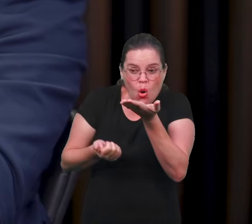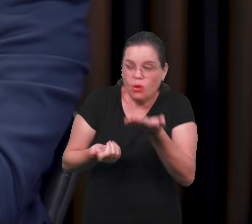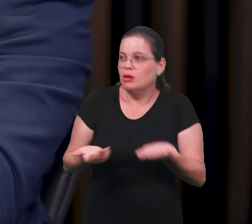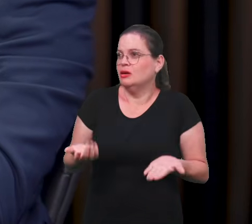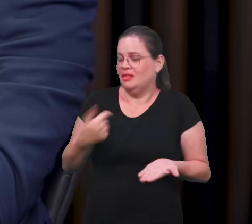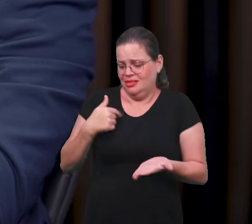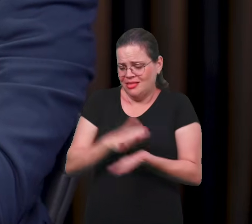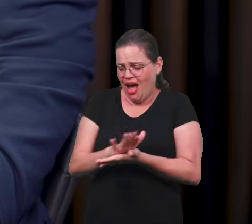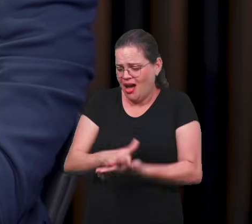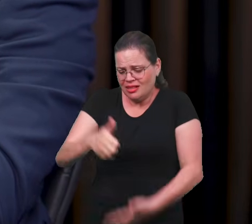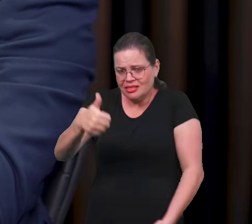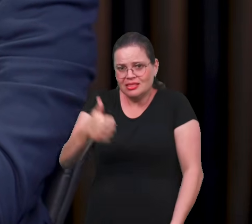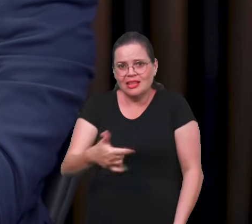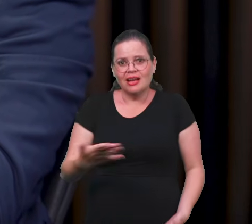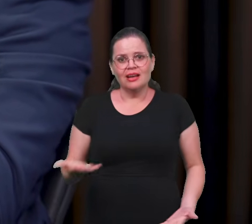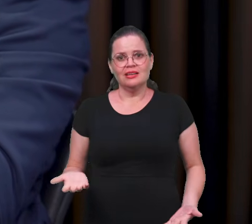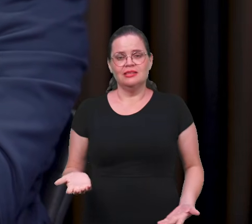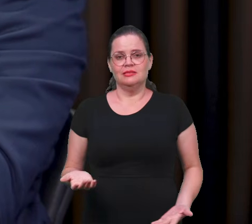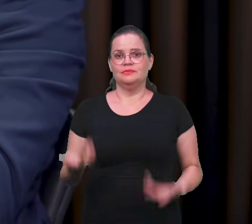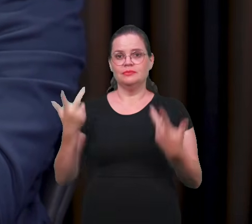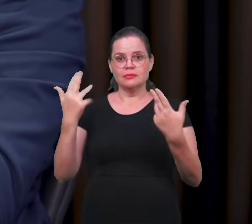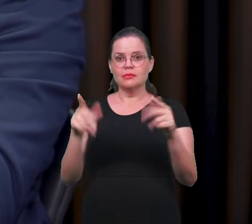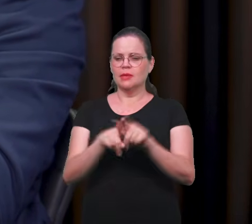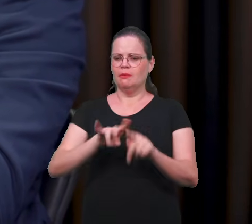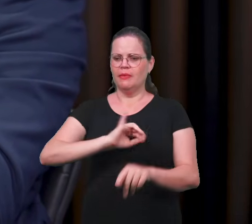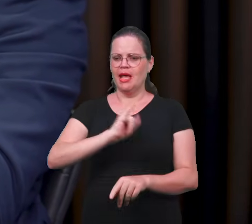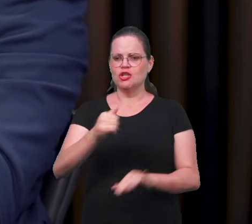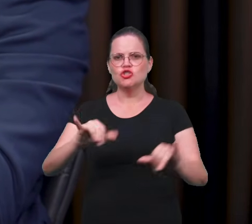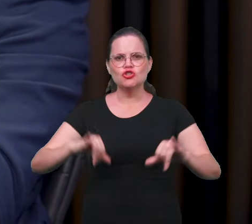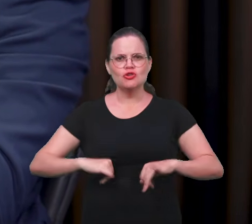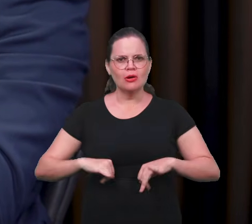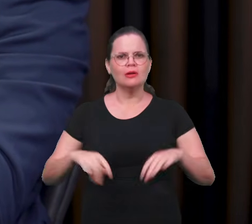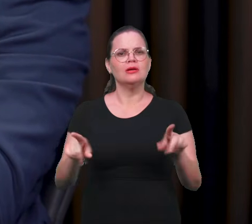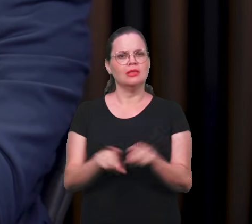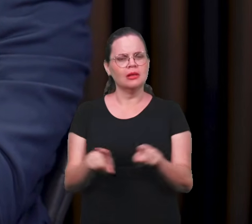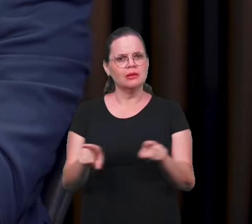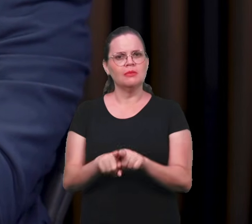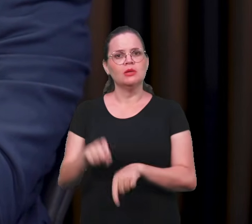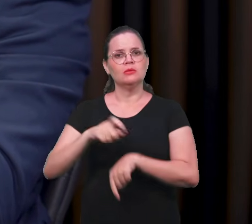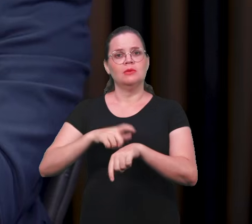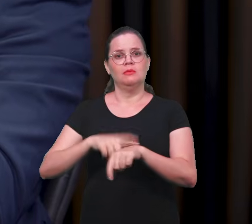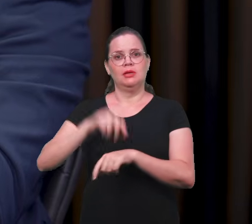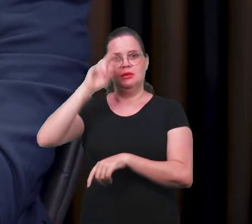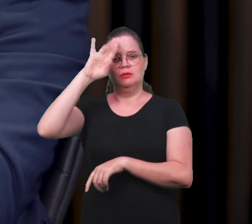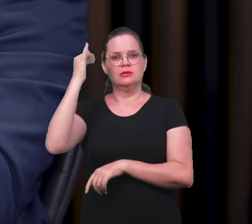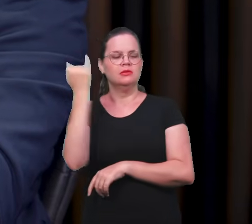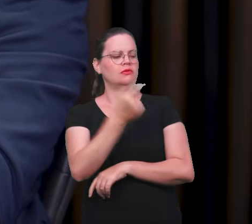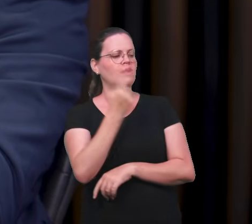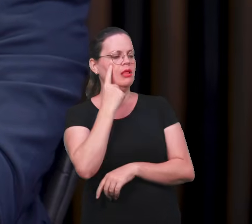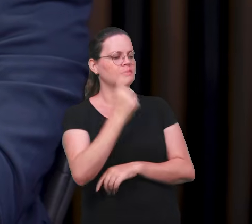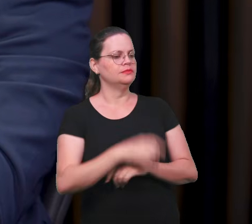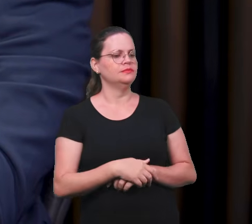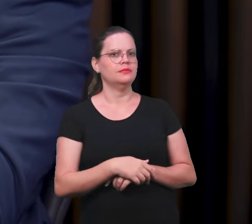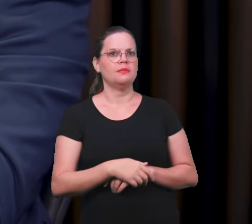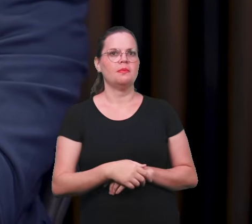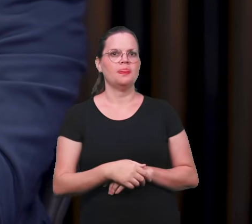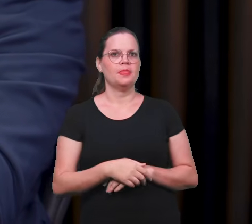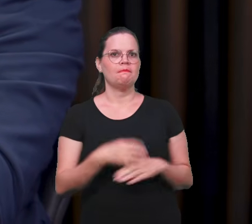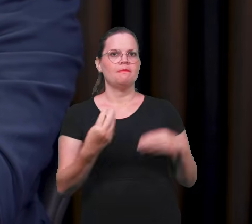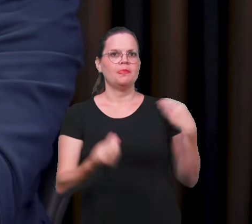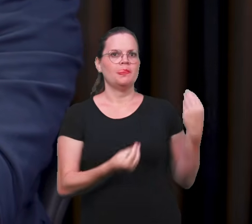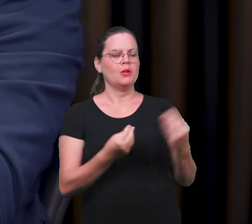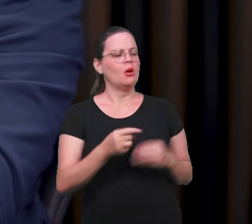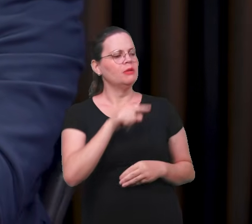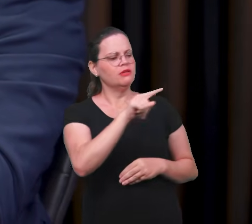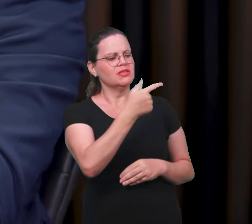A própria experiência de Jó, quando o Senhor fala para ele, né, quem é esse que escurece o conselho com palavras